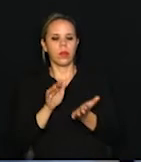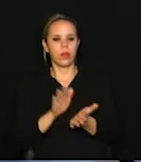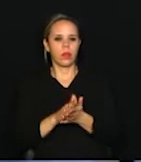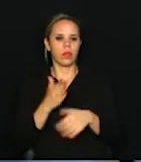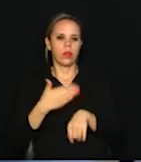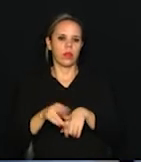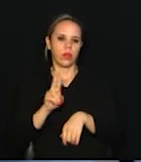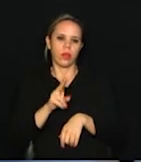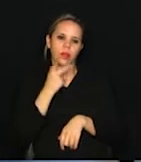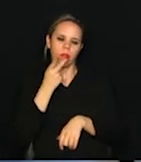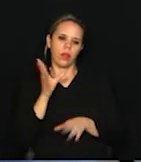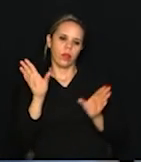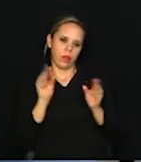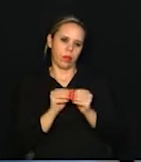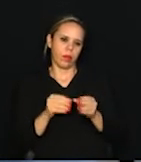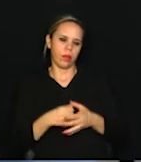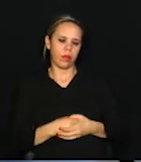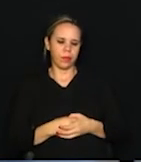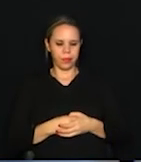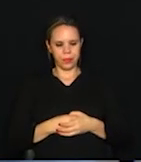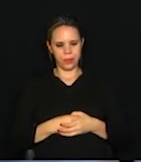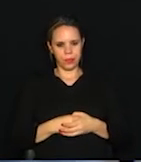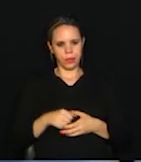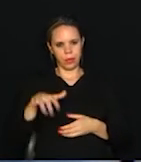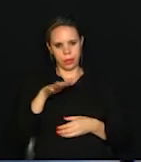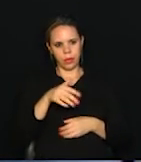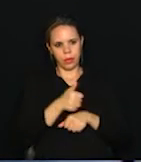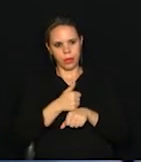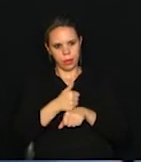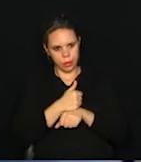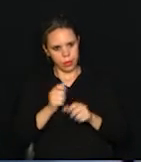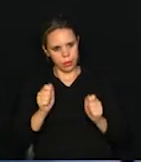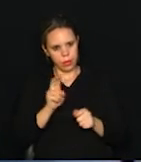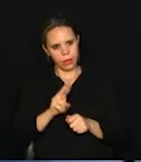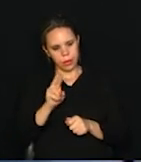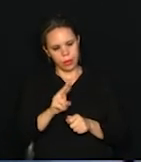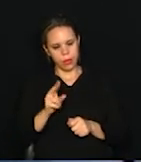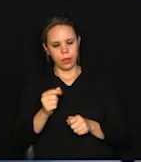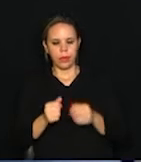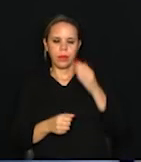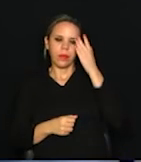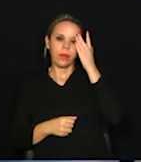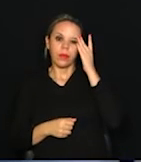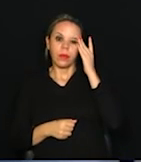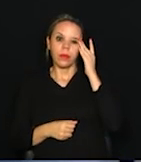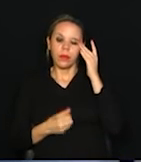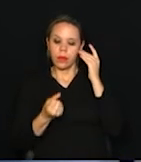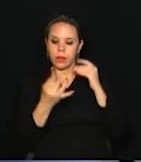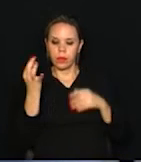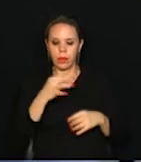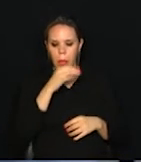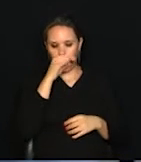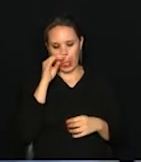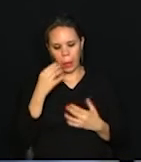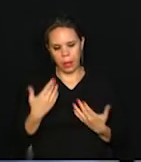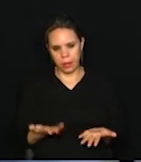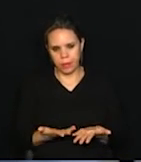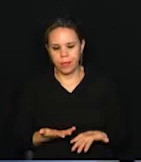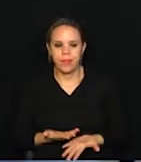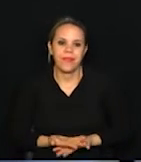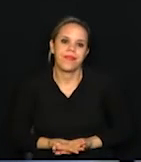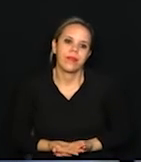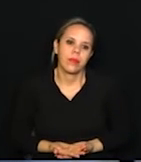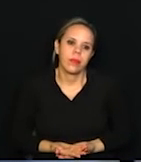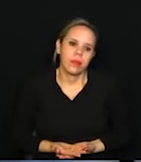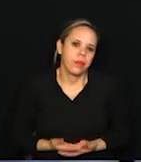falou um pouquinho rapidamente das áreas em que podem ser utilizadas, né? Os percentuais, vereador, felizmente a